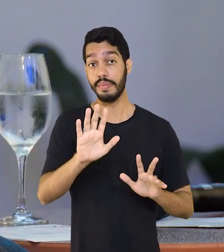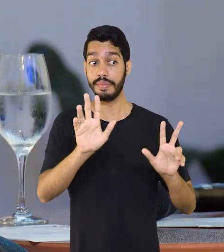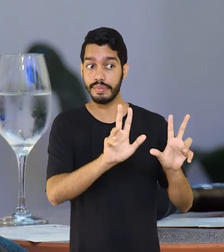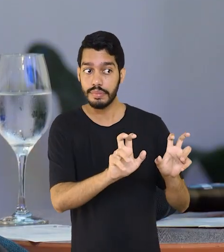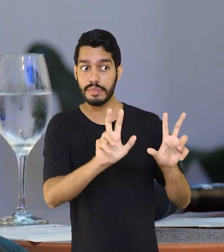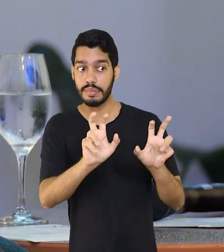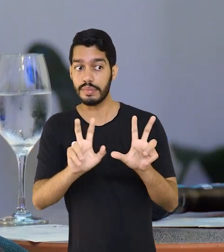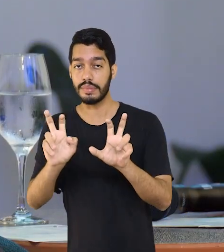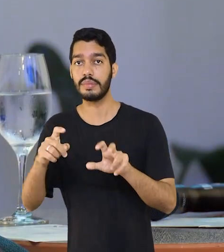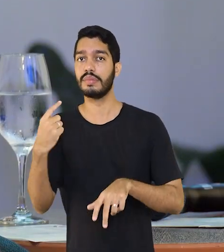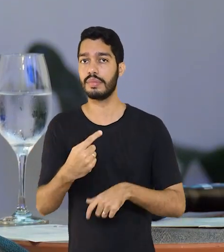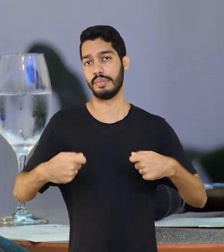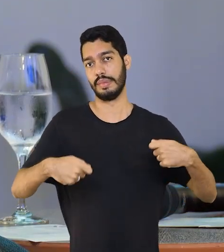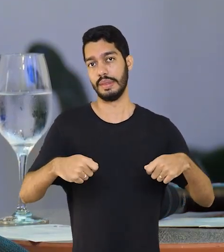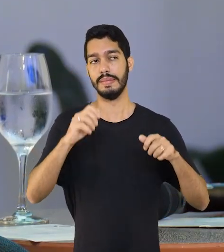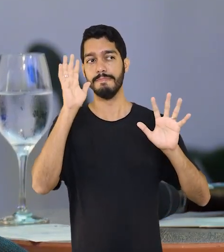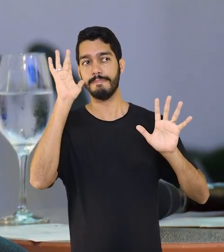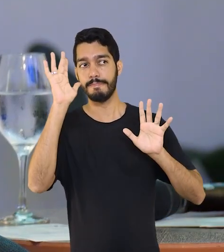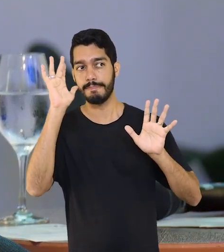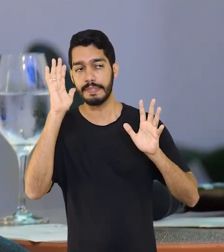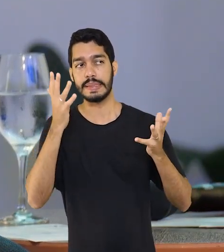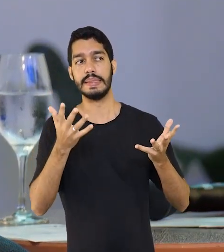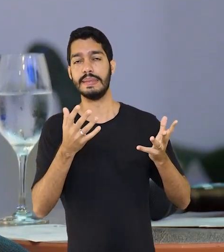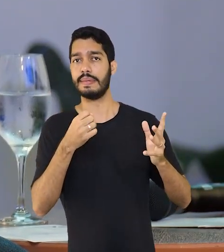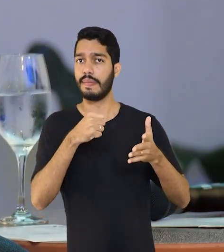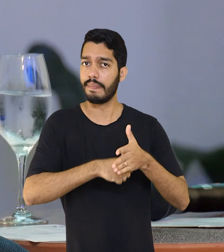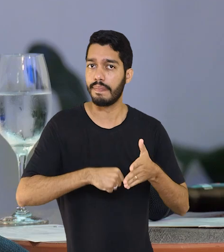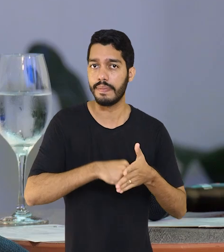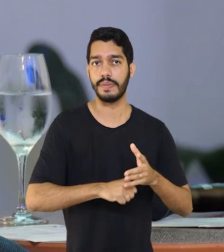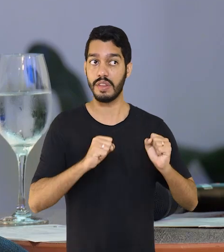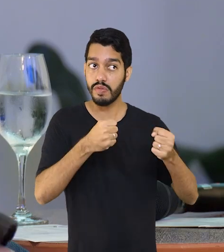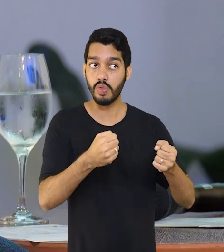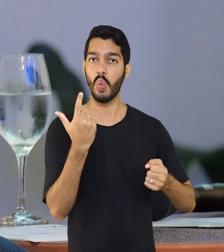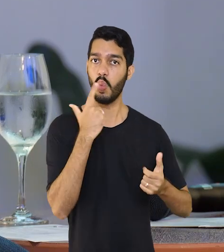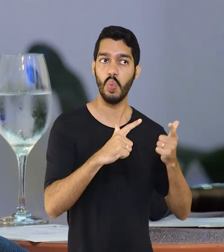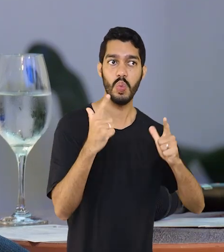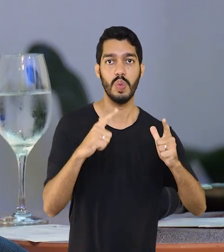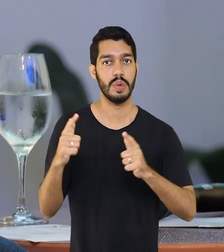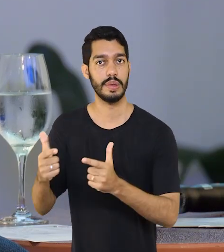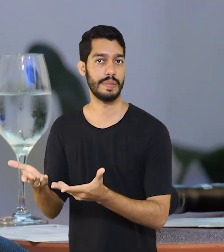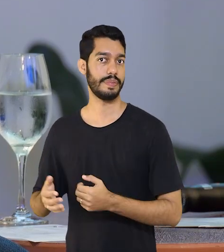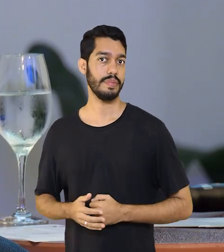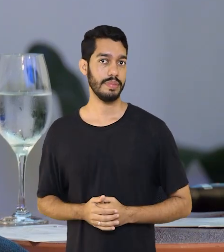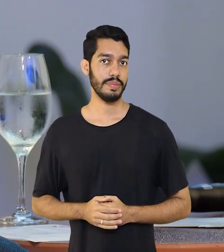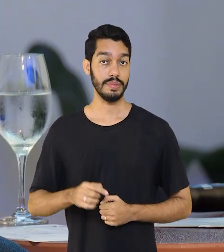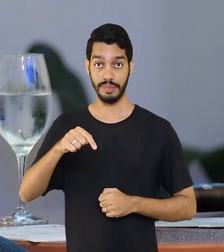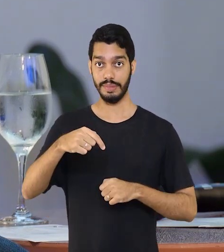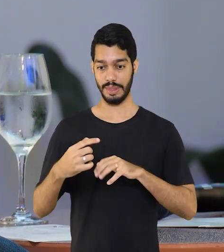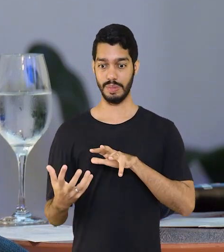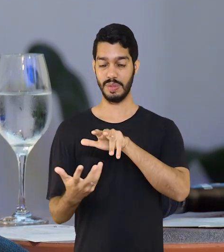pensar e se esforçar e batalhar para que isso tudo aconteça. Esse mundo que a gente está, né, em